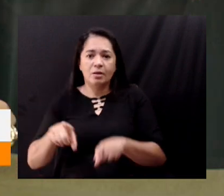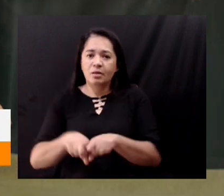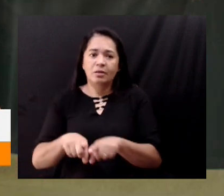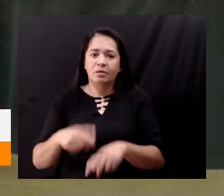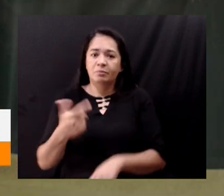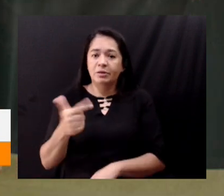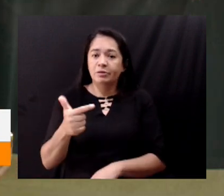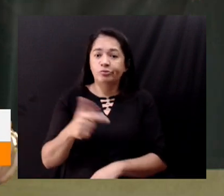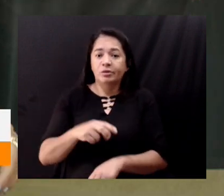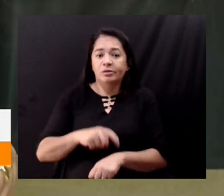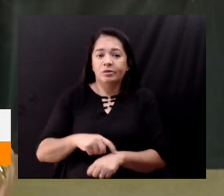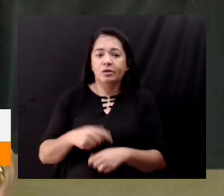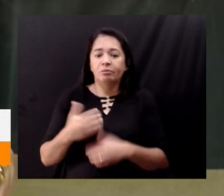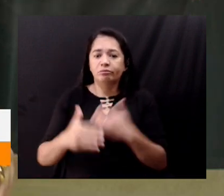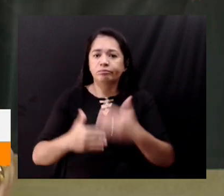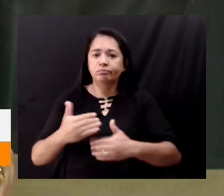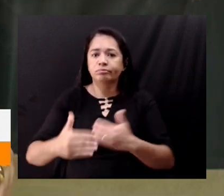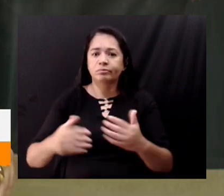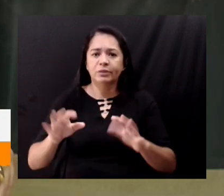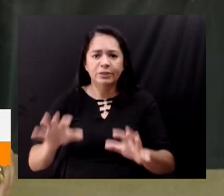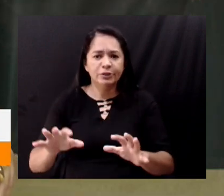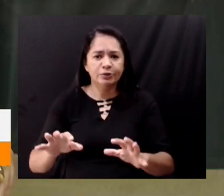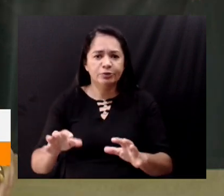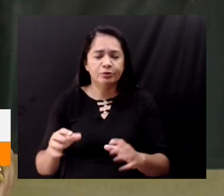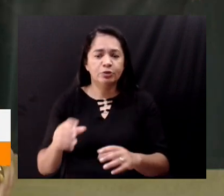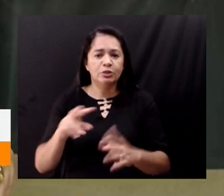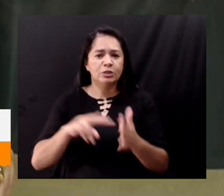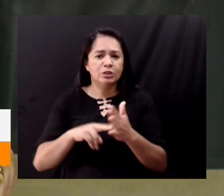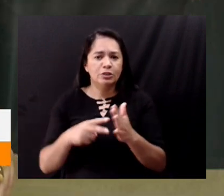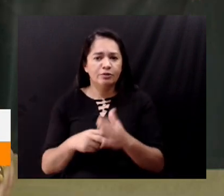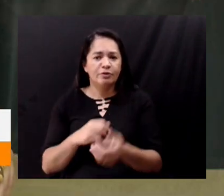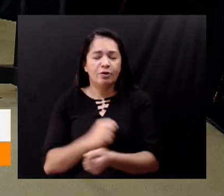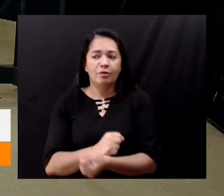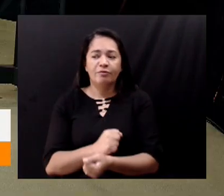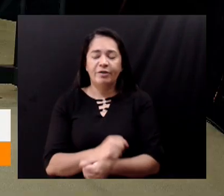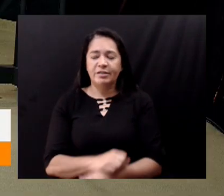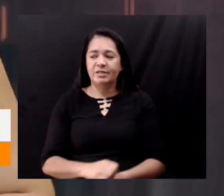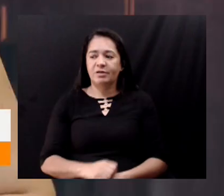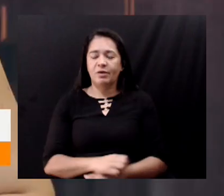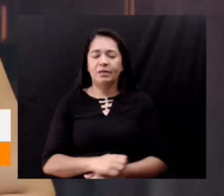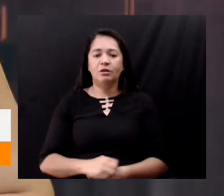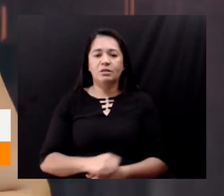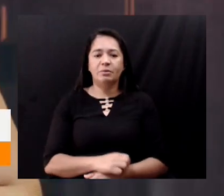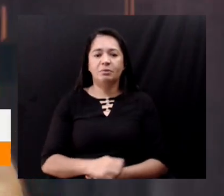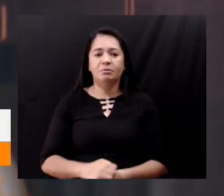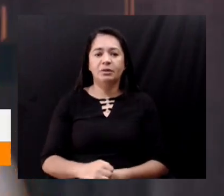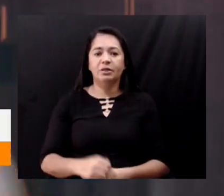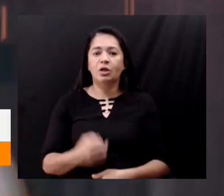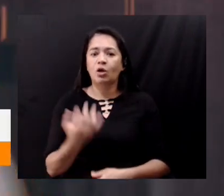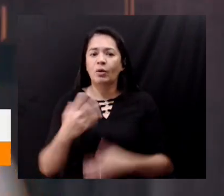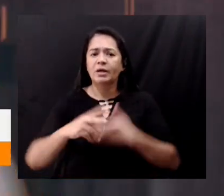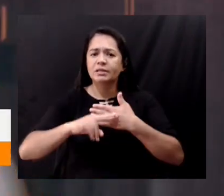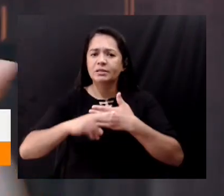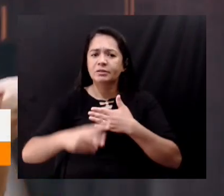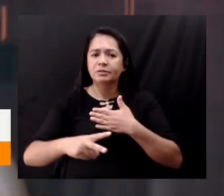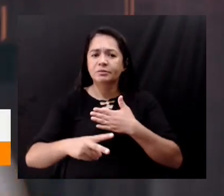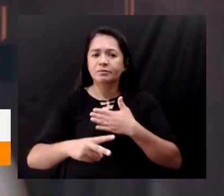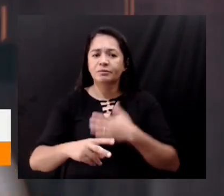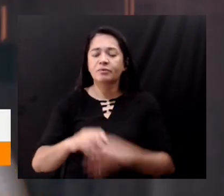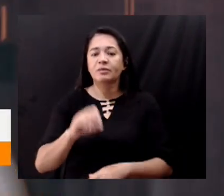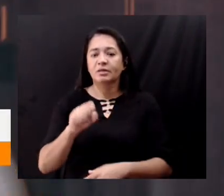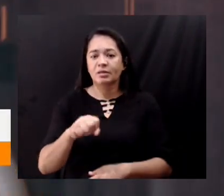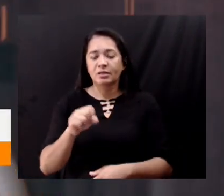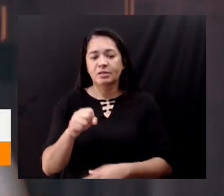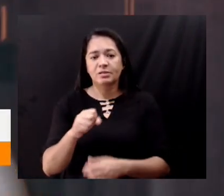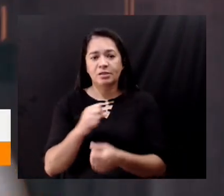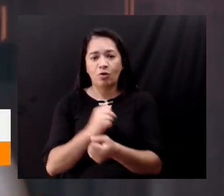isso? Pode ser considerado um vício e quais as consequências? Tem essa relação com o vício, não que seja considerado, mas Uhum, justamente